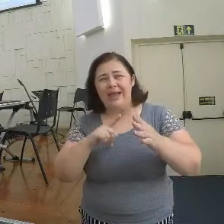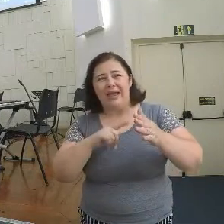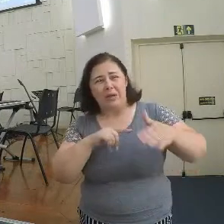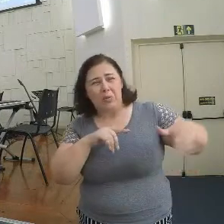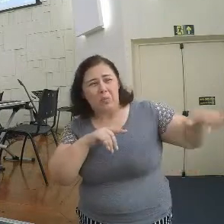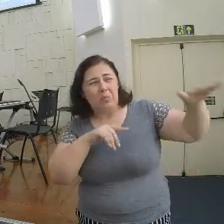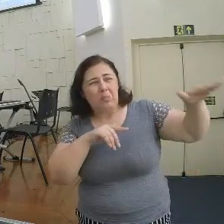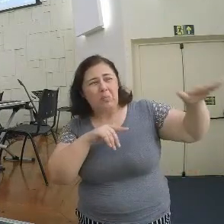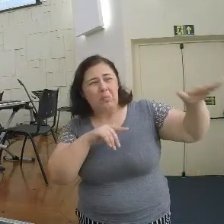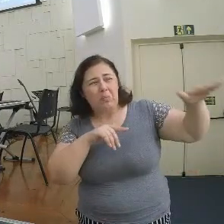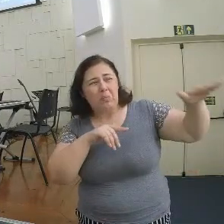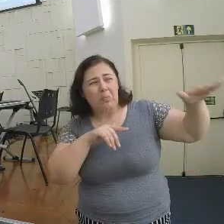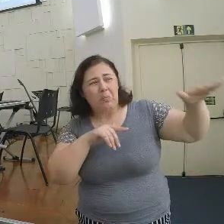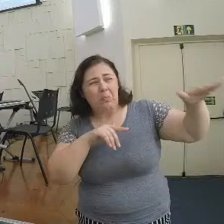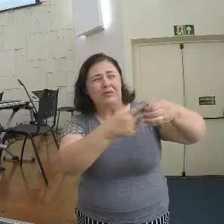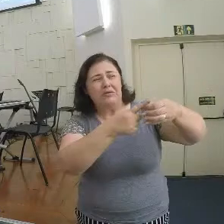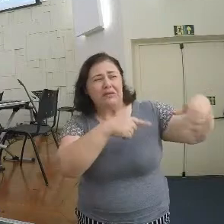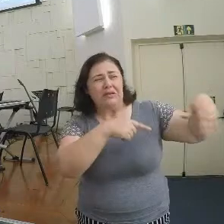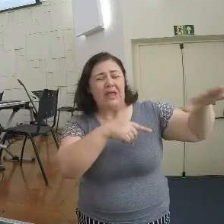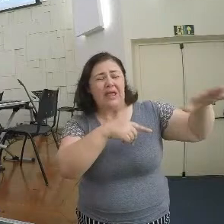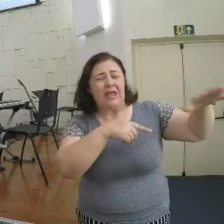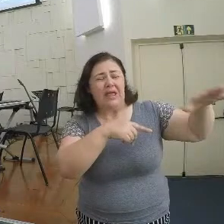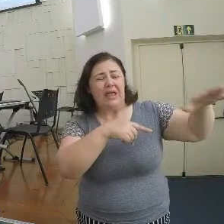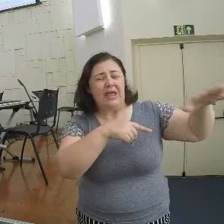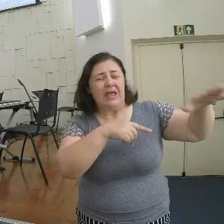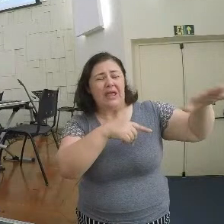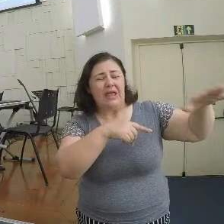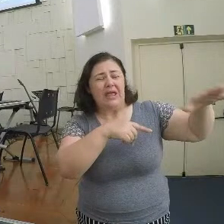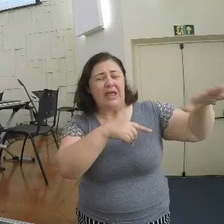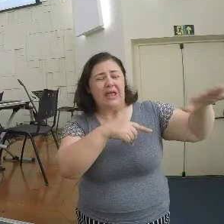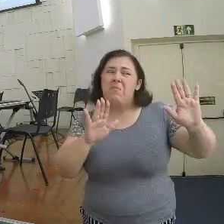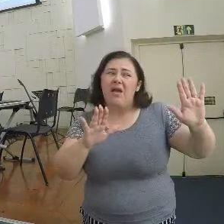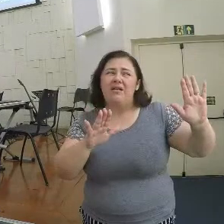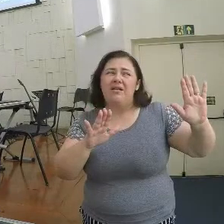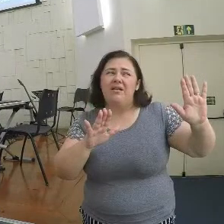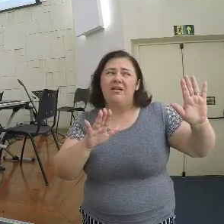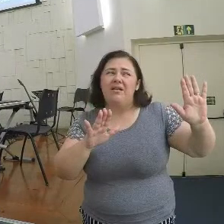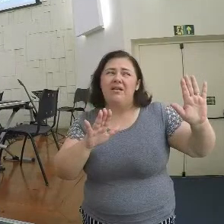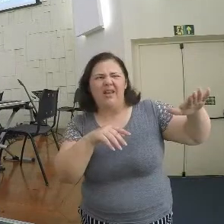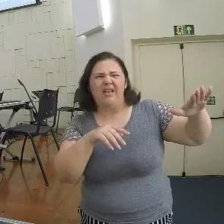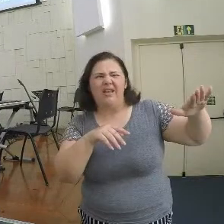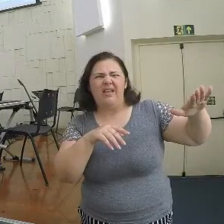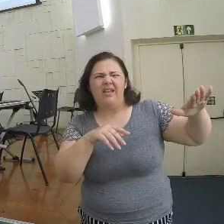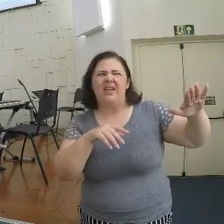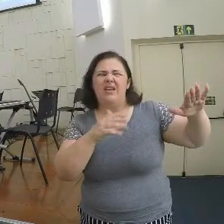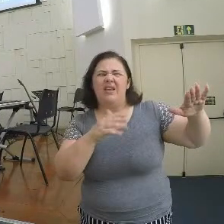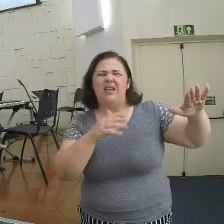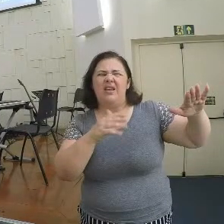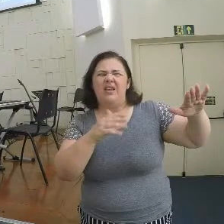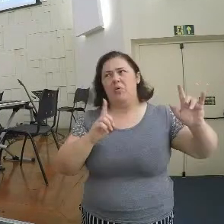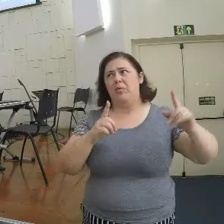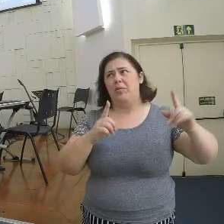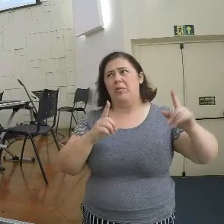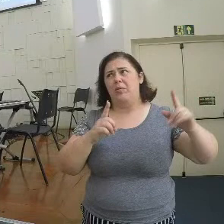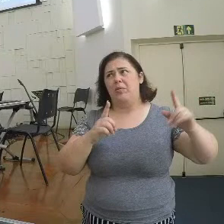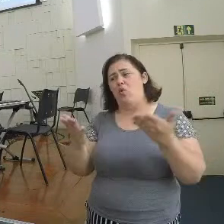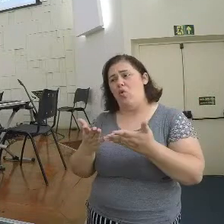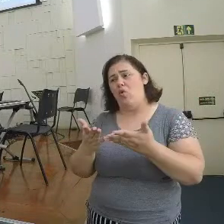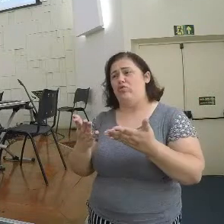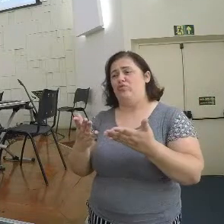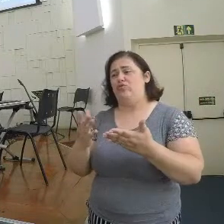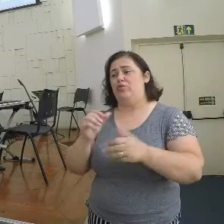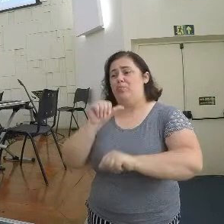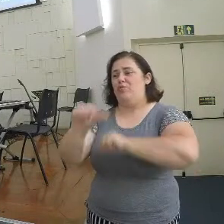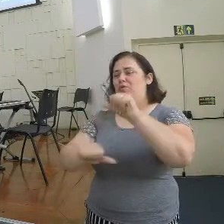mas meu pai não tinha futuro definido. Deus permitiu que estando no Egito, o